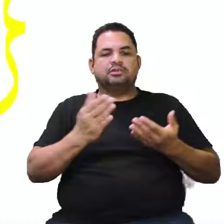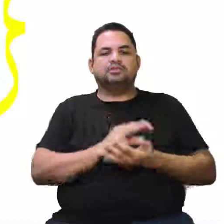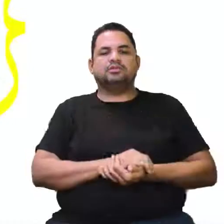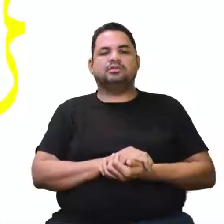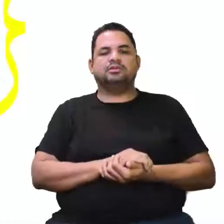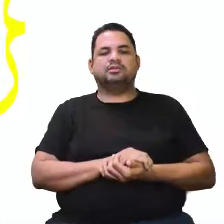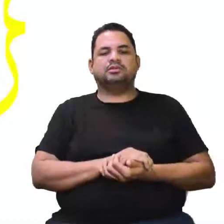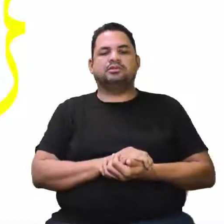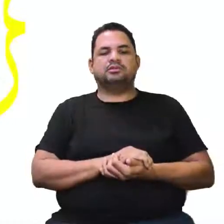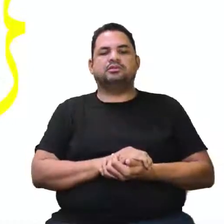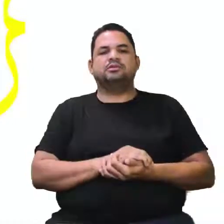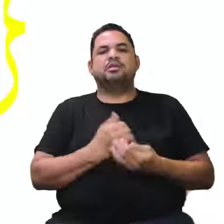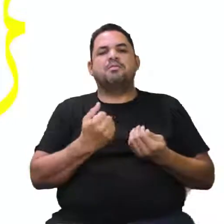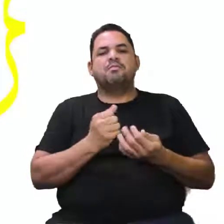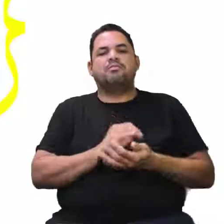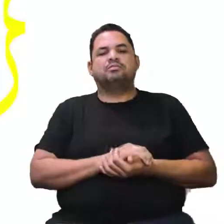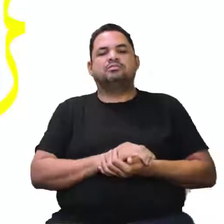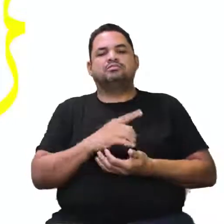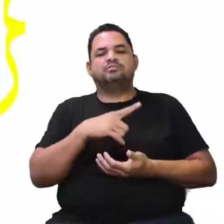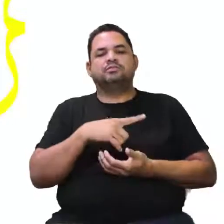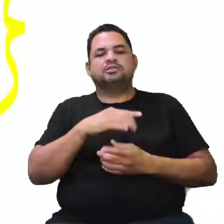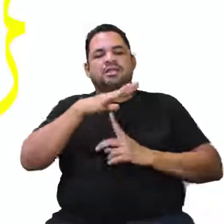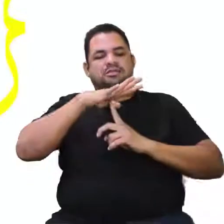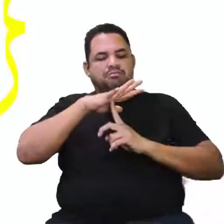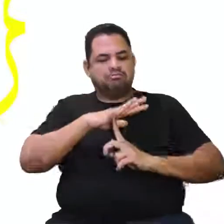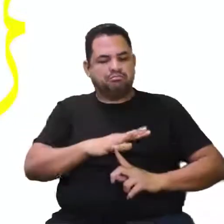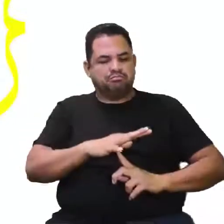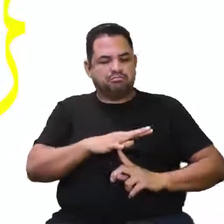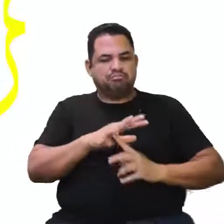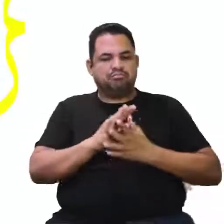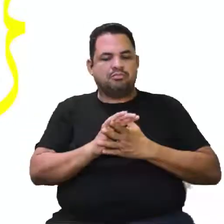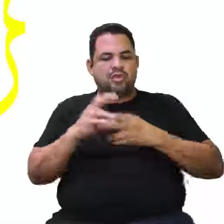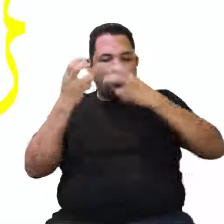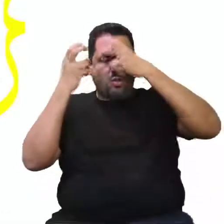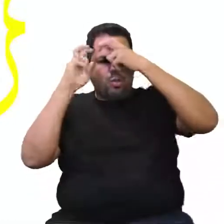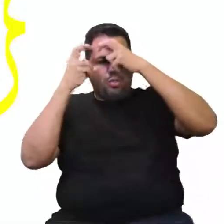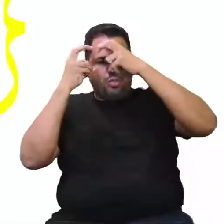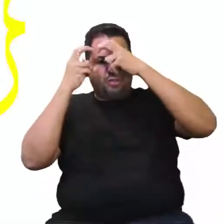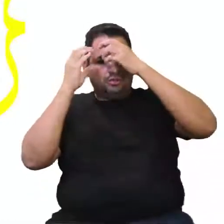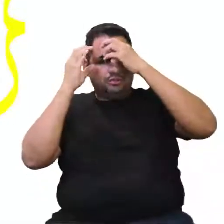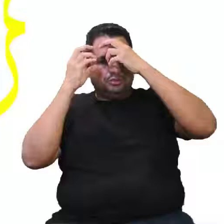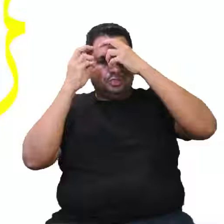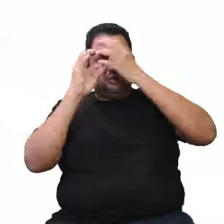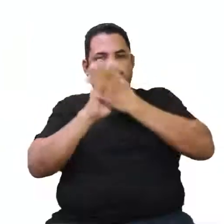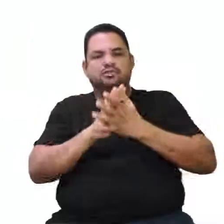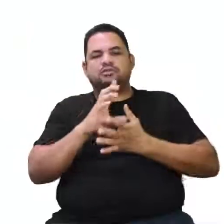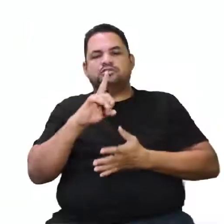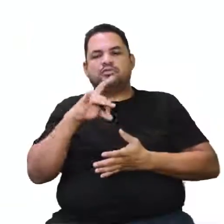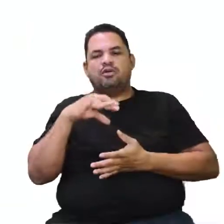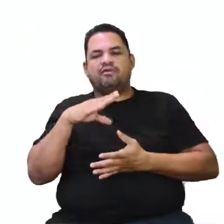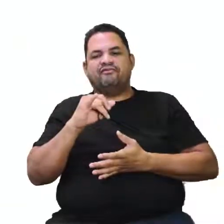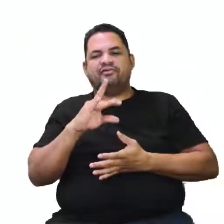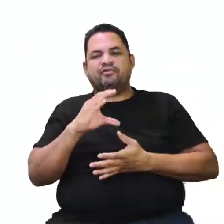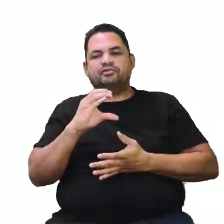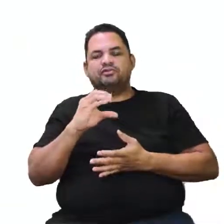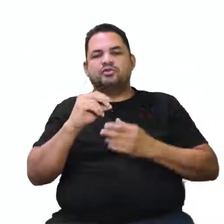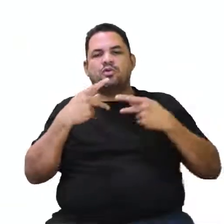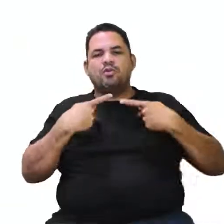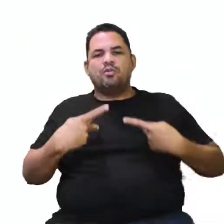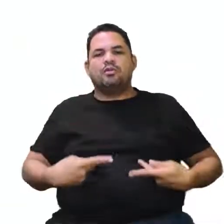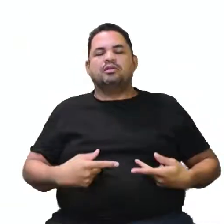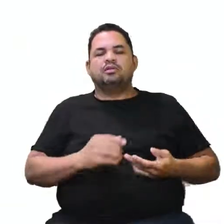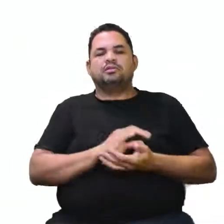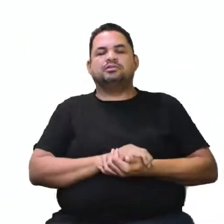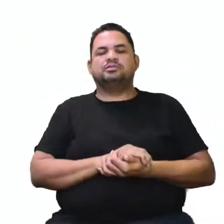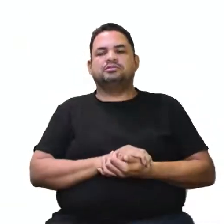que o exagero ele pode levar aí a uma depressão ou os transtornos dismórficos corporais. Que seriam os exemplos,